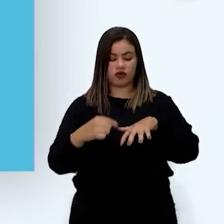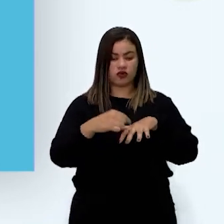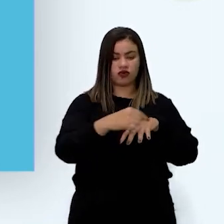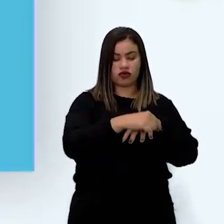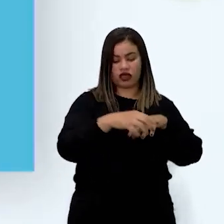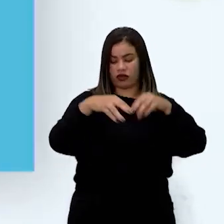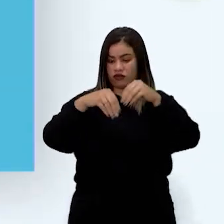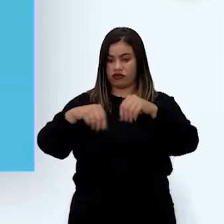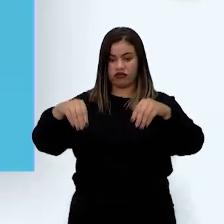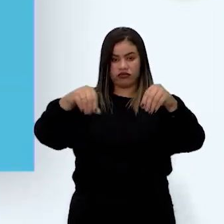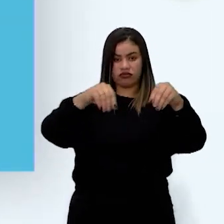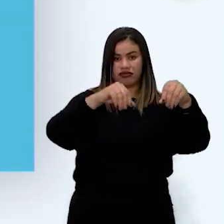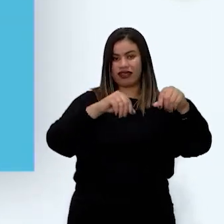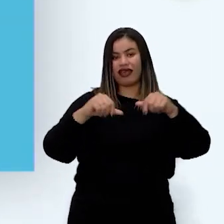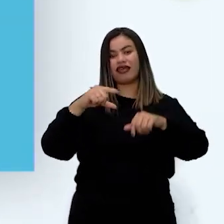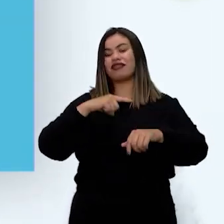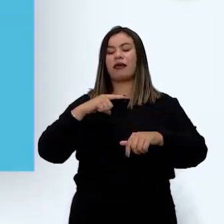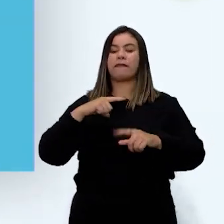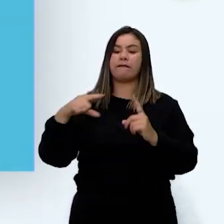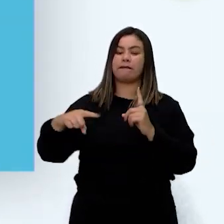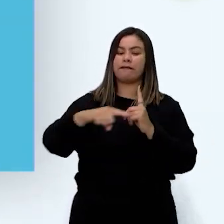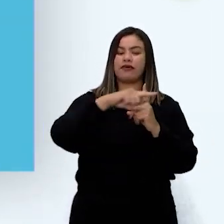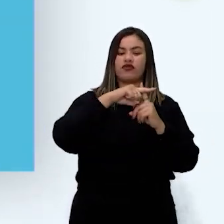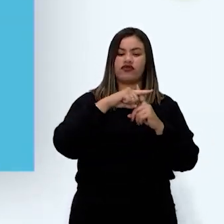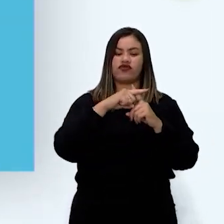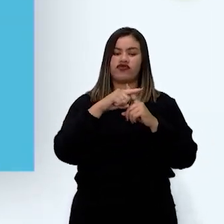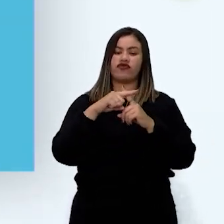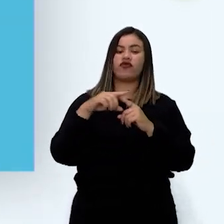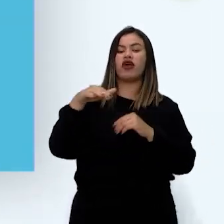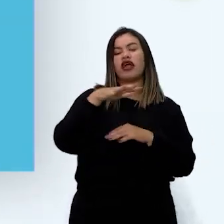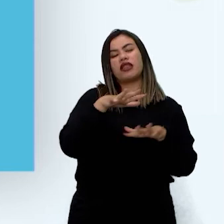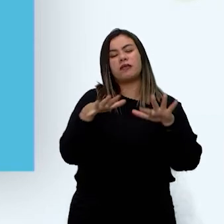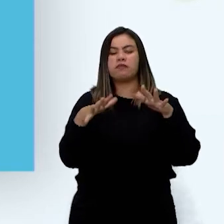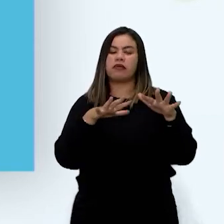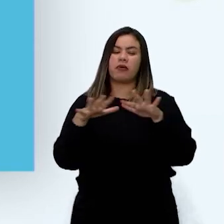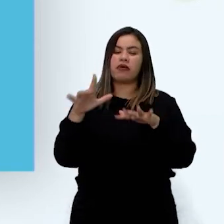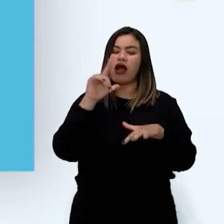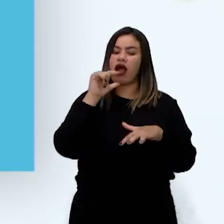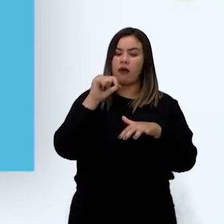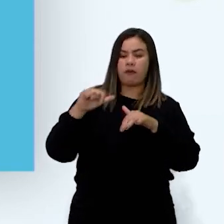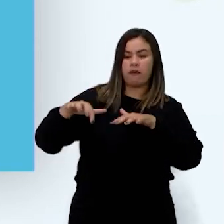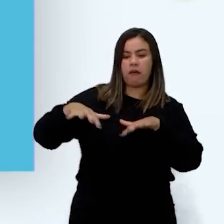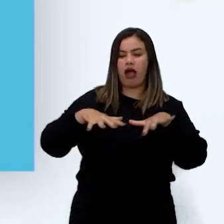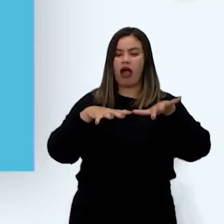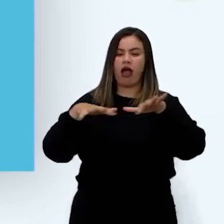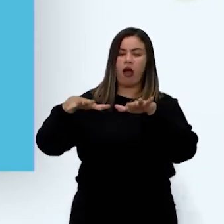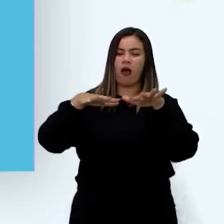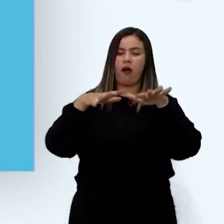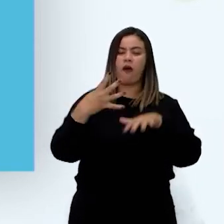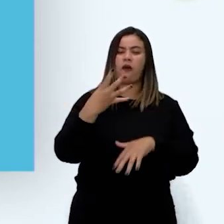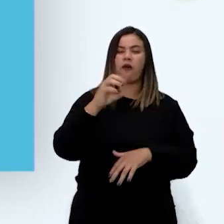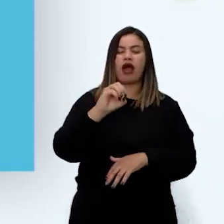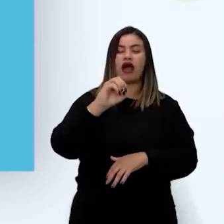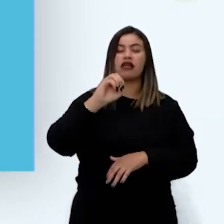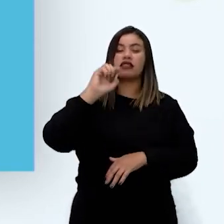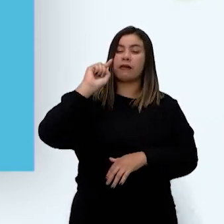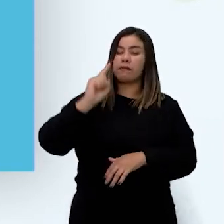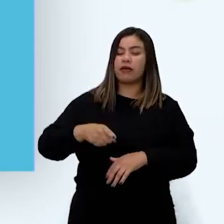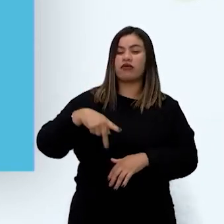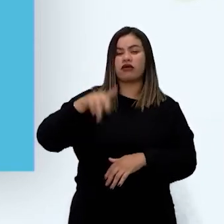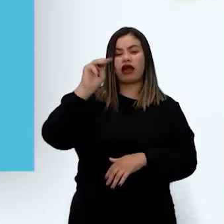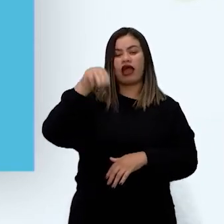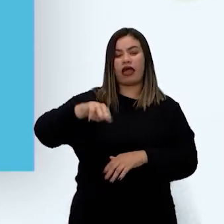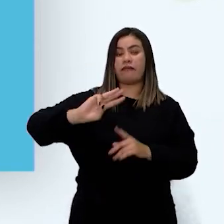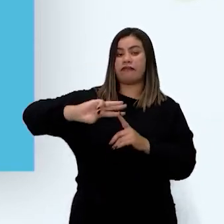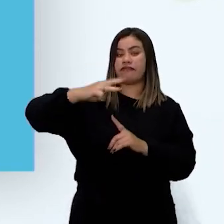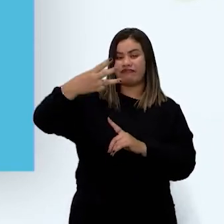um saldo positivo nesse processo. Estima-se que eles retirem dos oceanos perto de 40 mil quilômetros cúbicos por